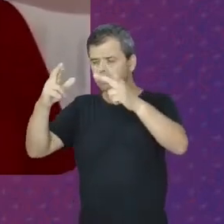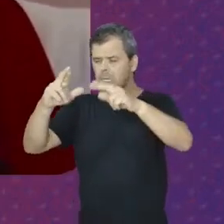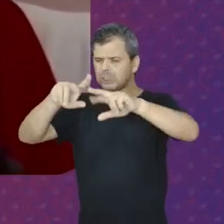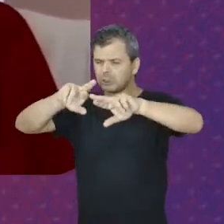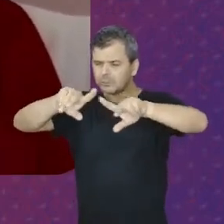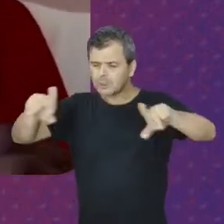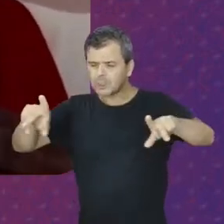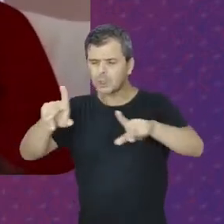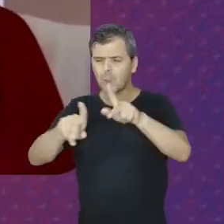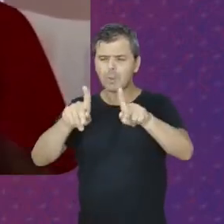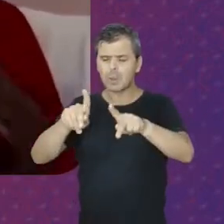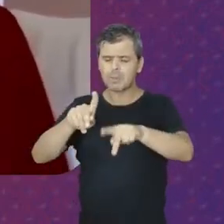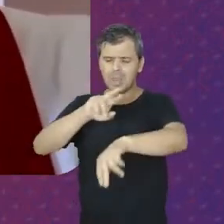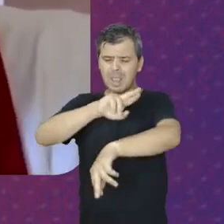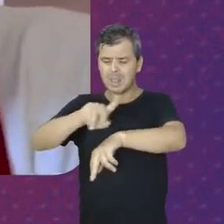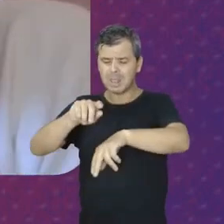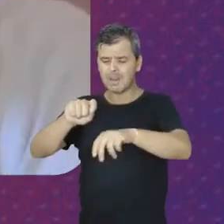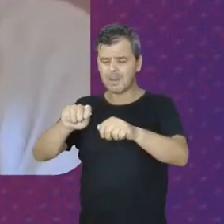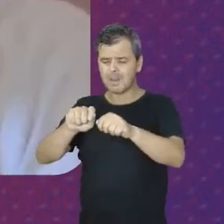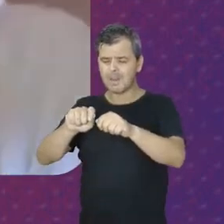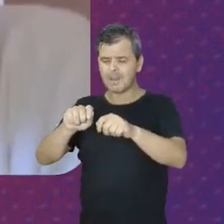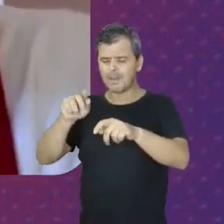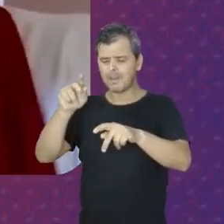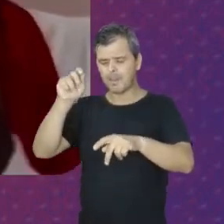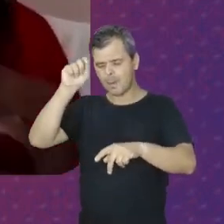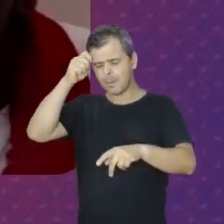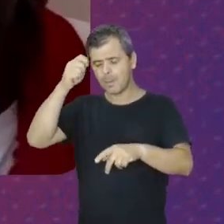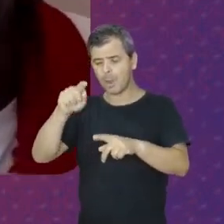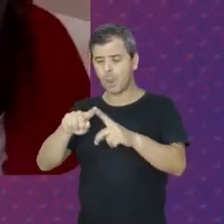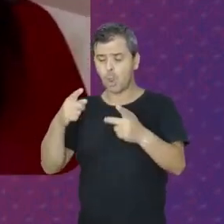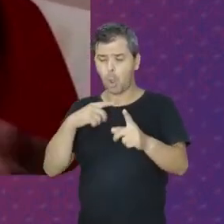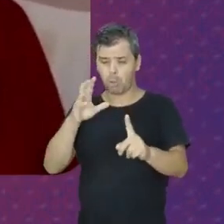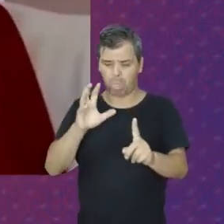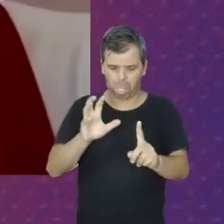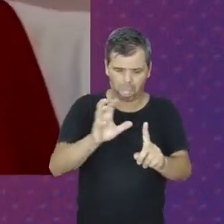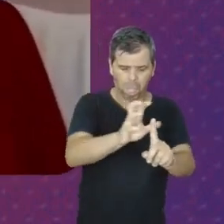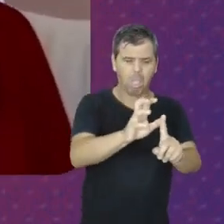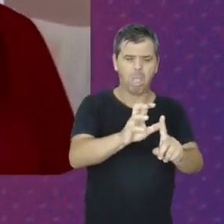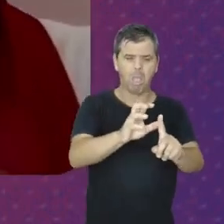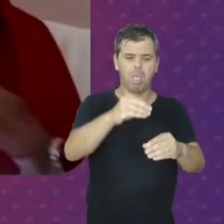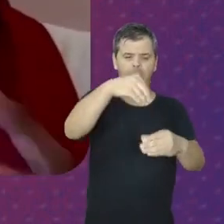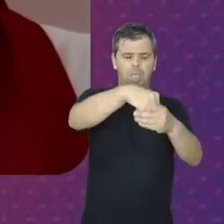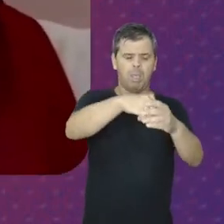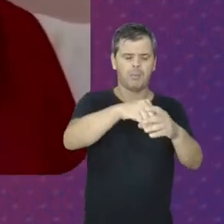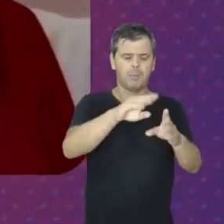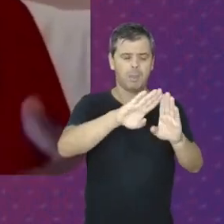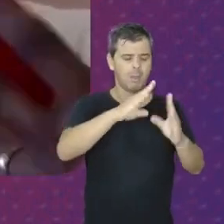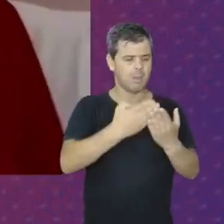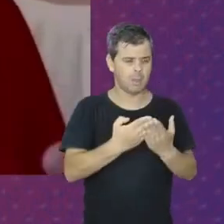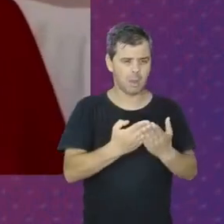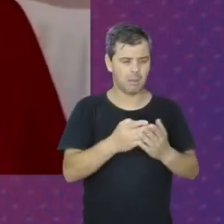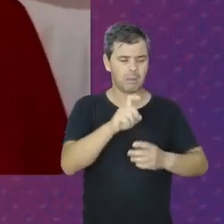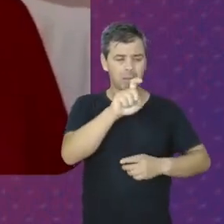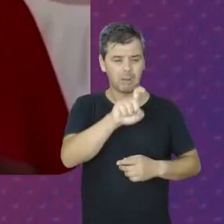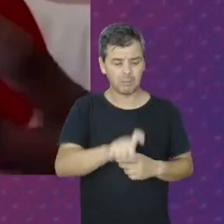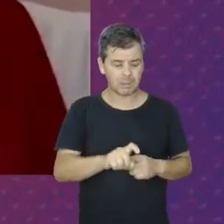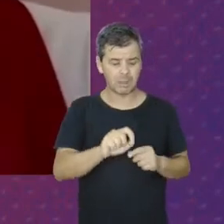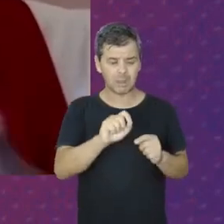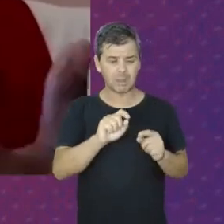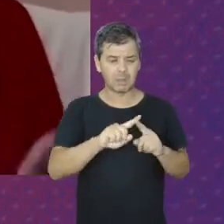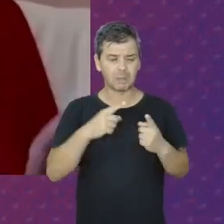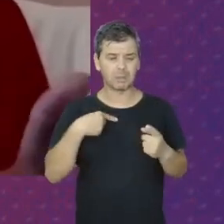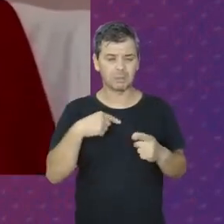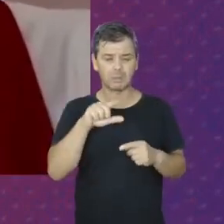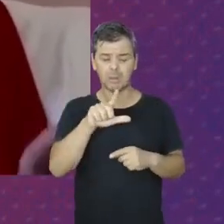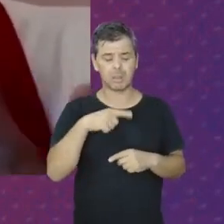diversidade, e que racismo é crime, que ninguém pode maltratar ou perseguir os negros dentro das escolas, para que isso não possa ser um motivo